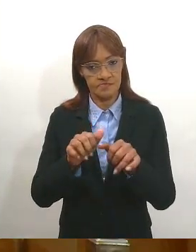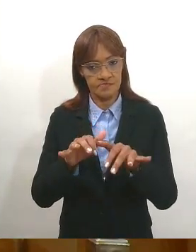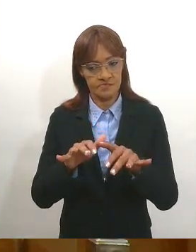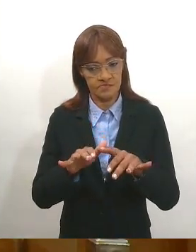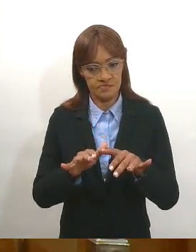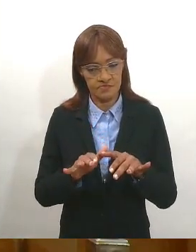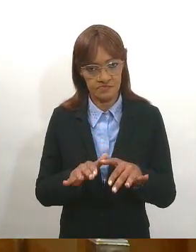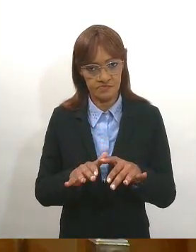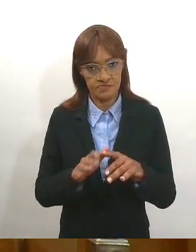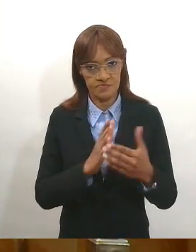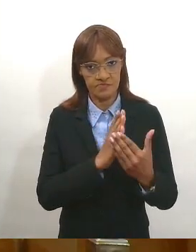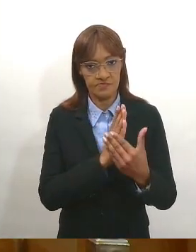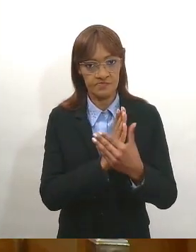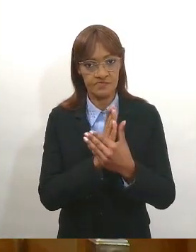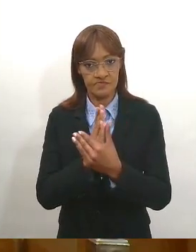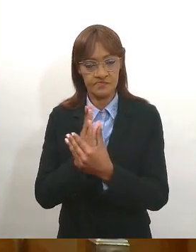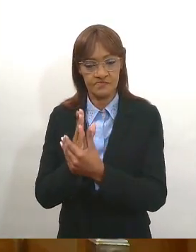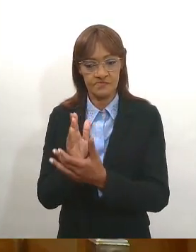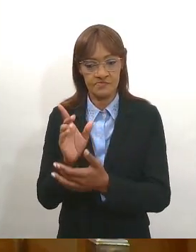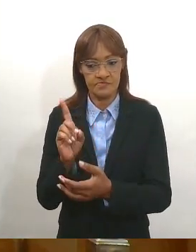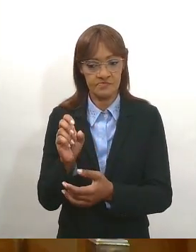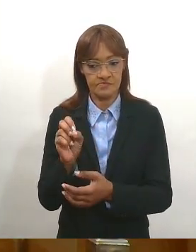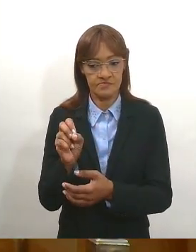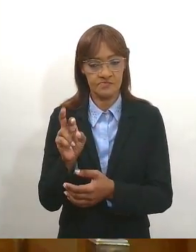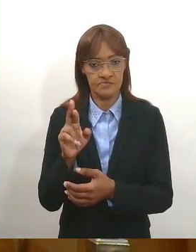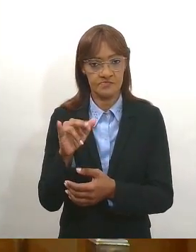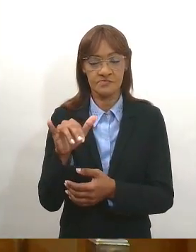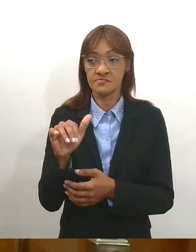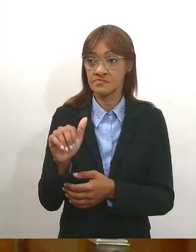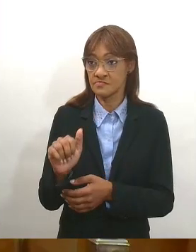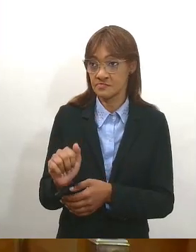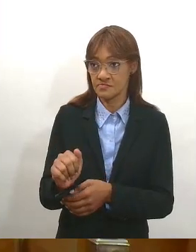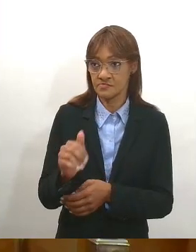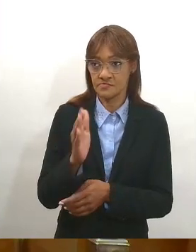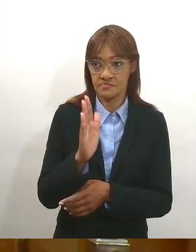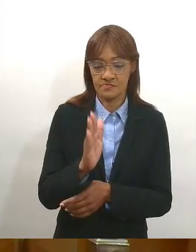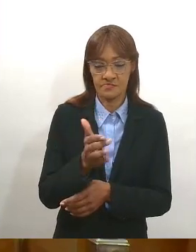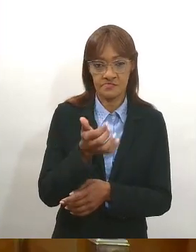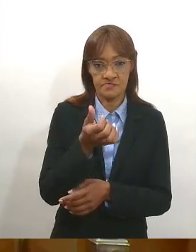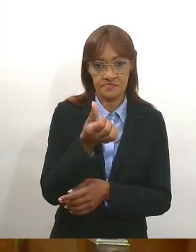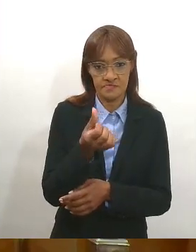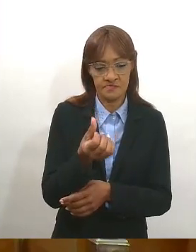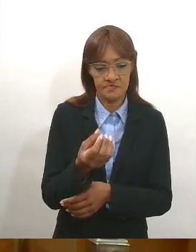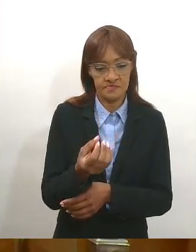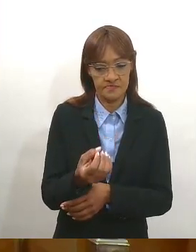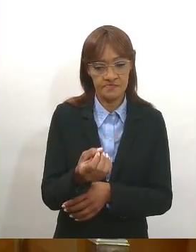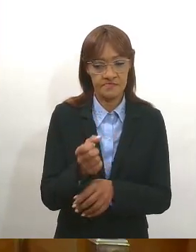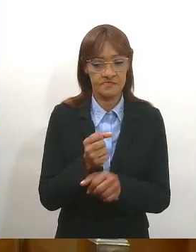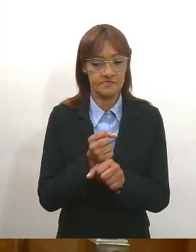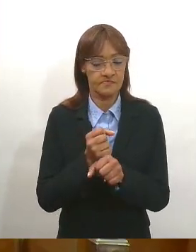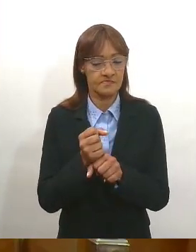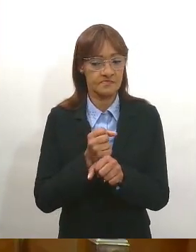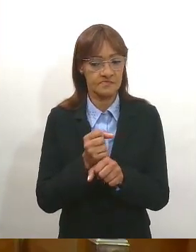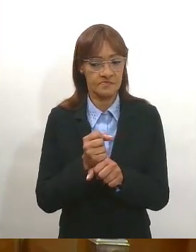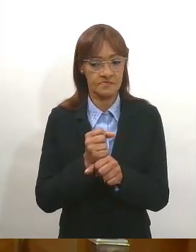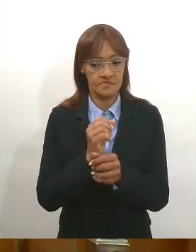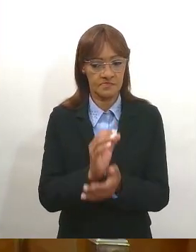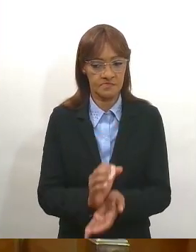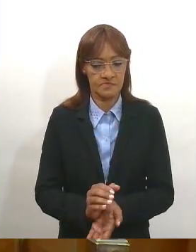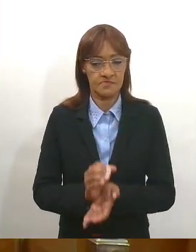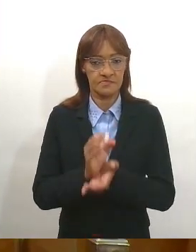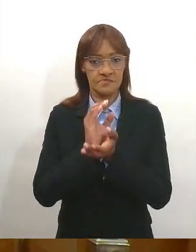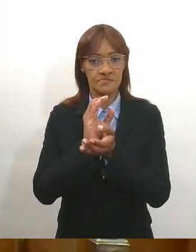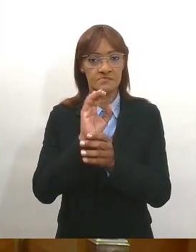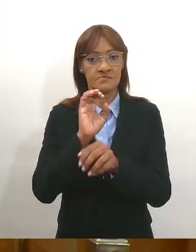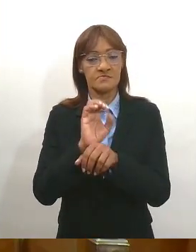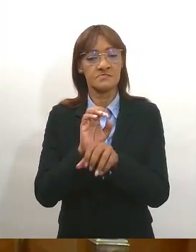comemoração dos 60 anos do Conselho Estadual de Educação. Foi um evento